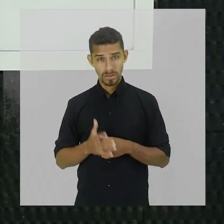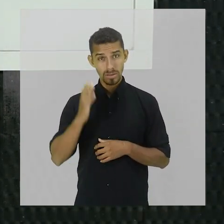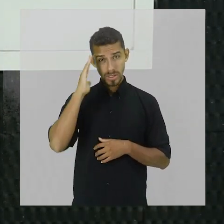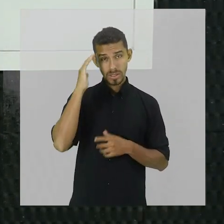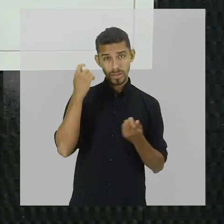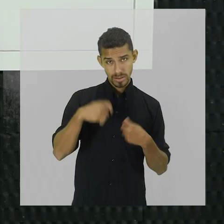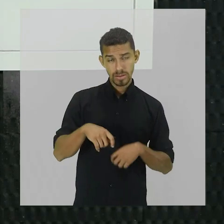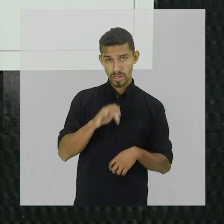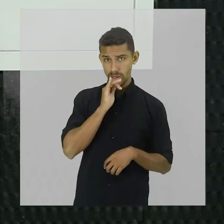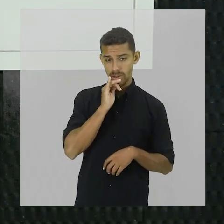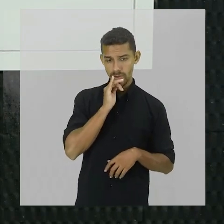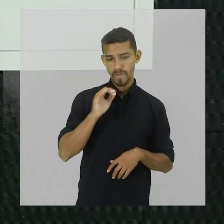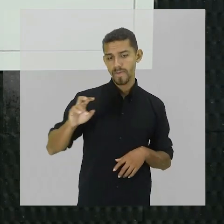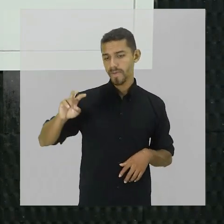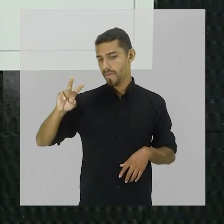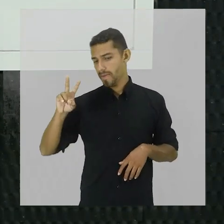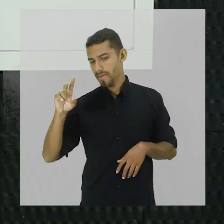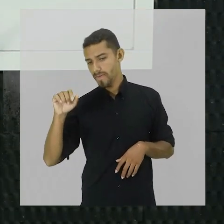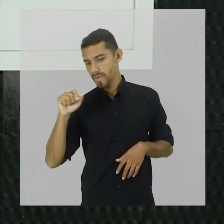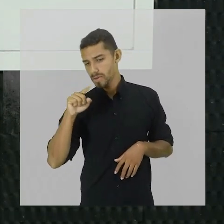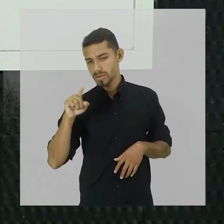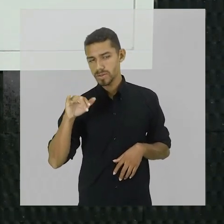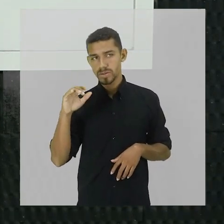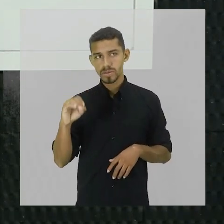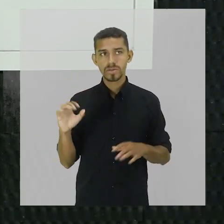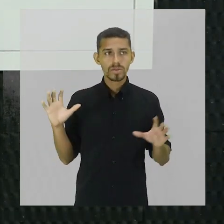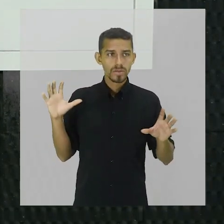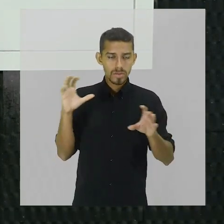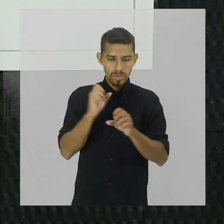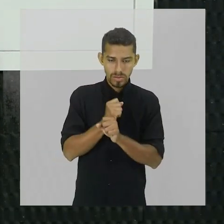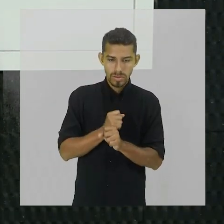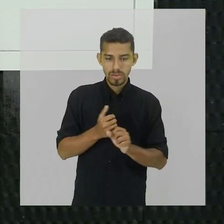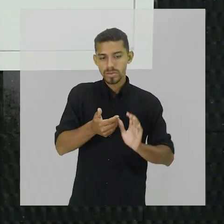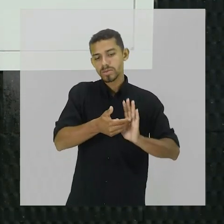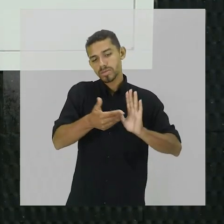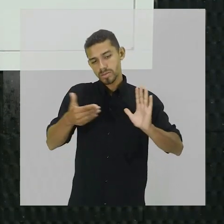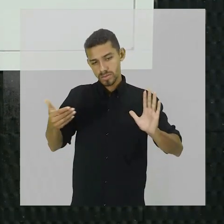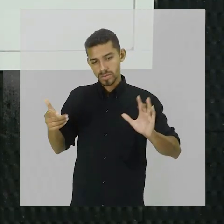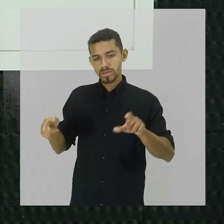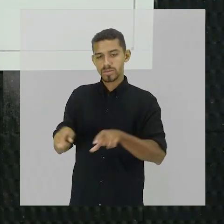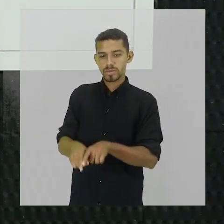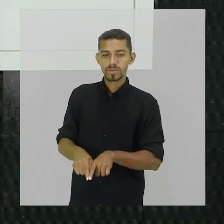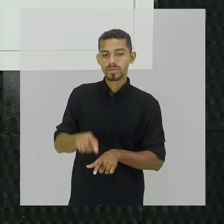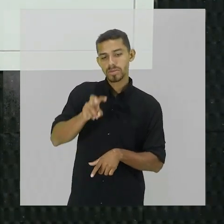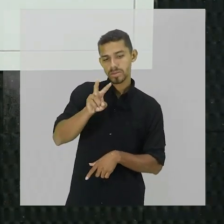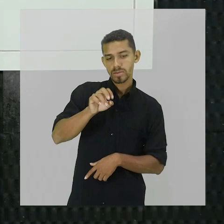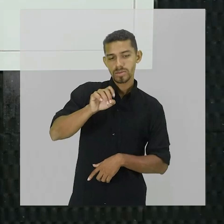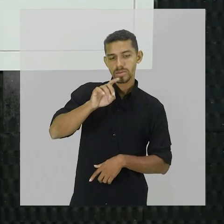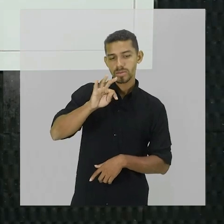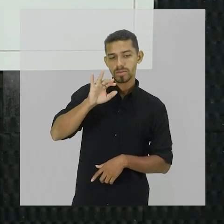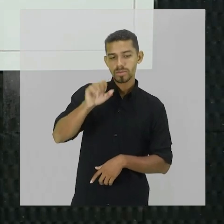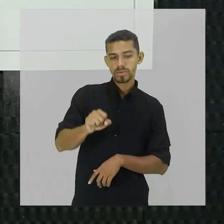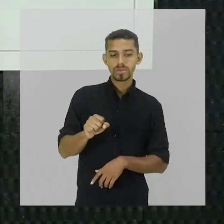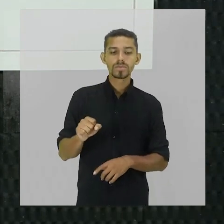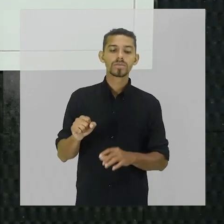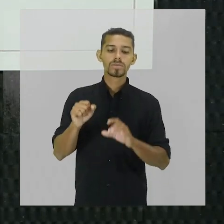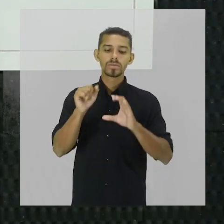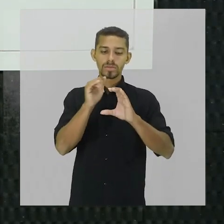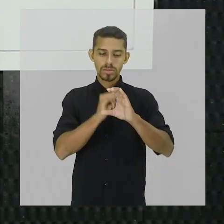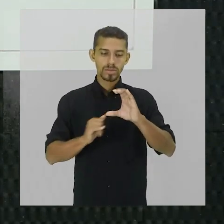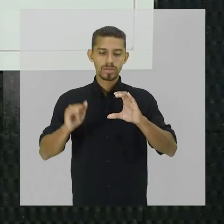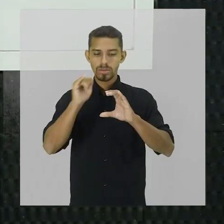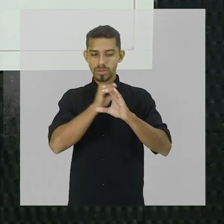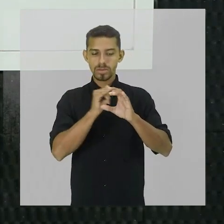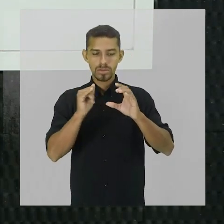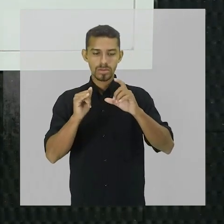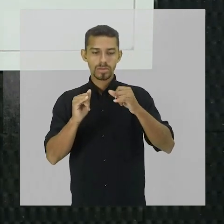e o cubo, não é só espaço vazio, então você vai pegar o volume do cubo e tirar o volume da esfera, das esferas.